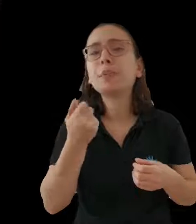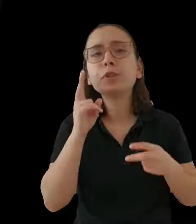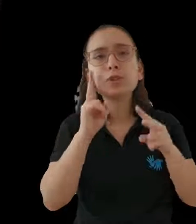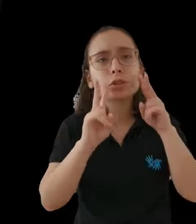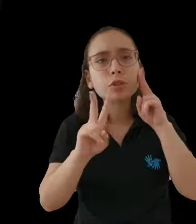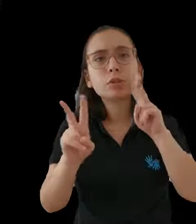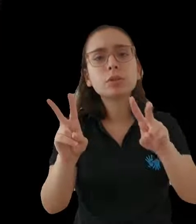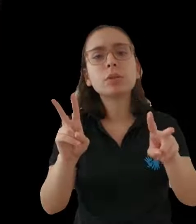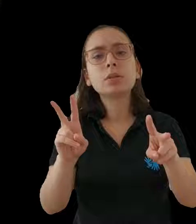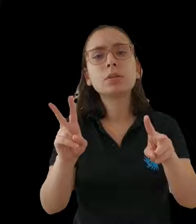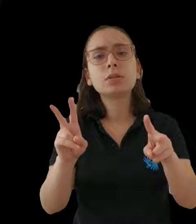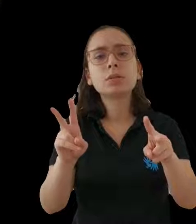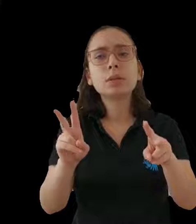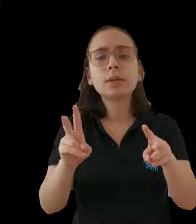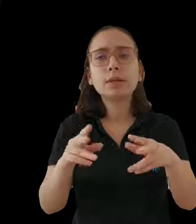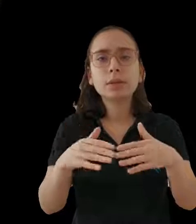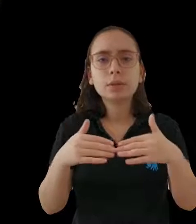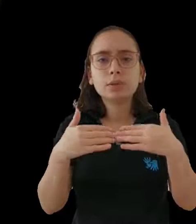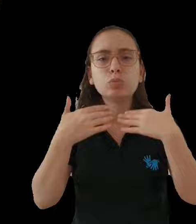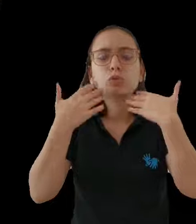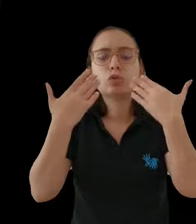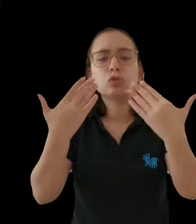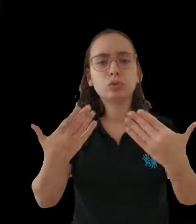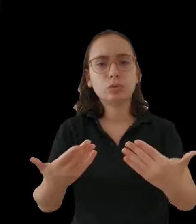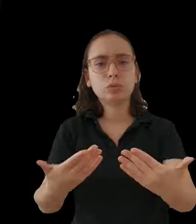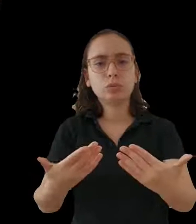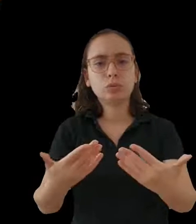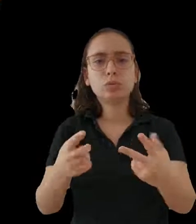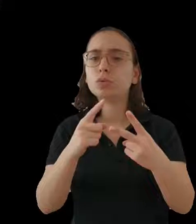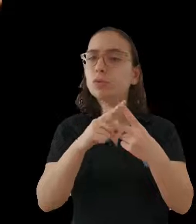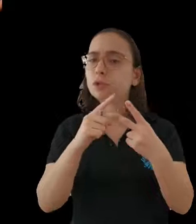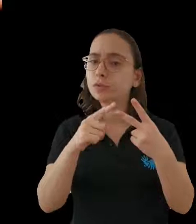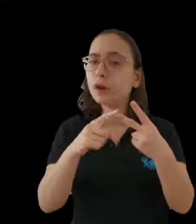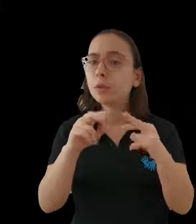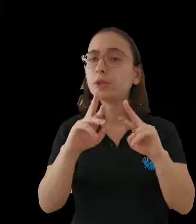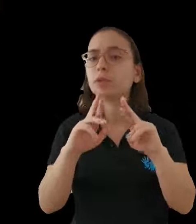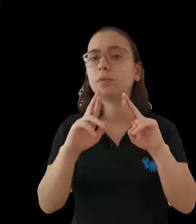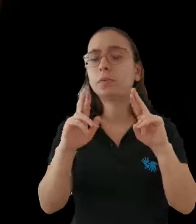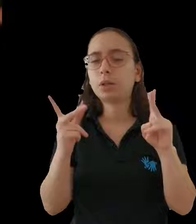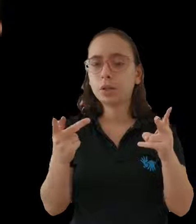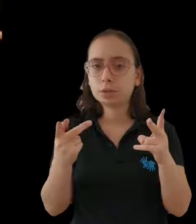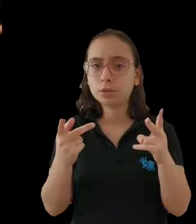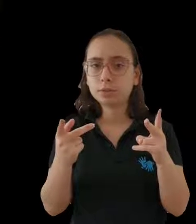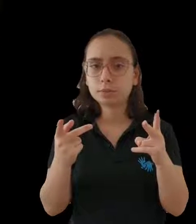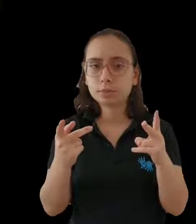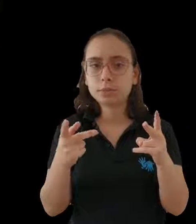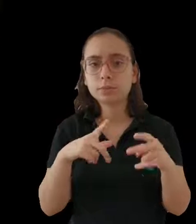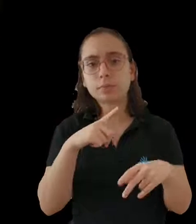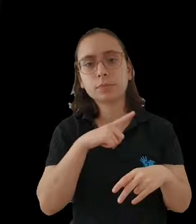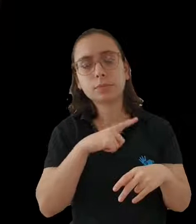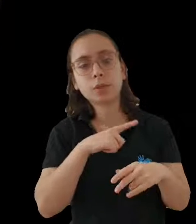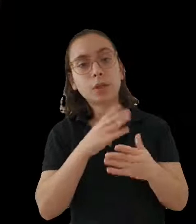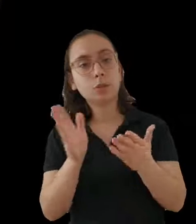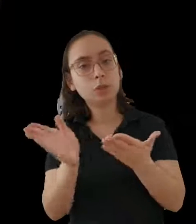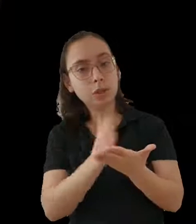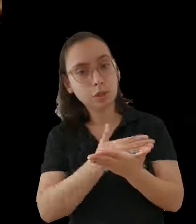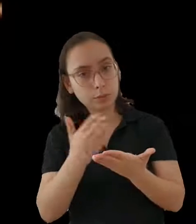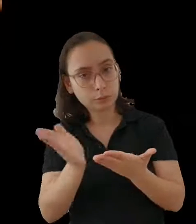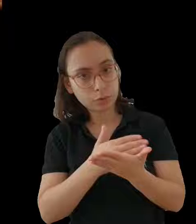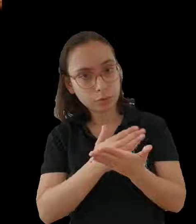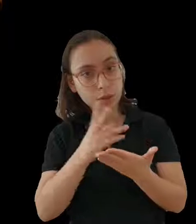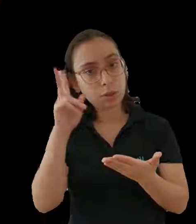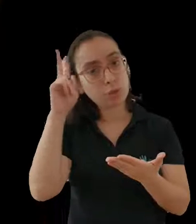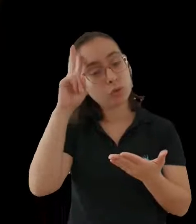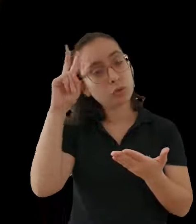atrair atenção. Vocês estão atuando de duas formas diferentes, né? Vocês têm o